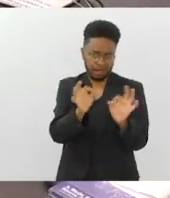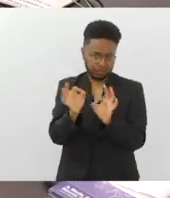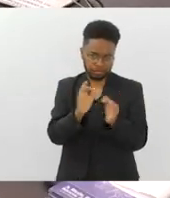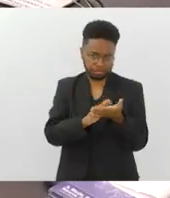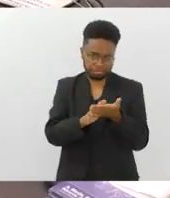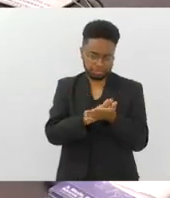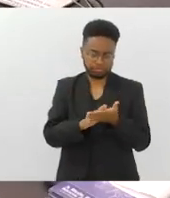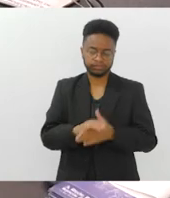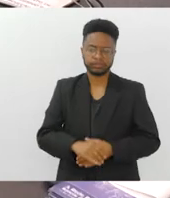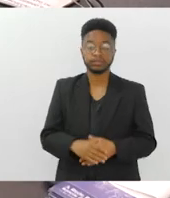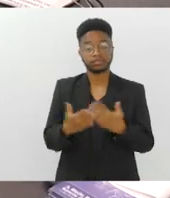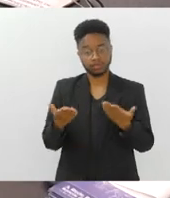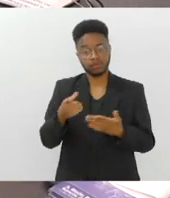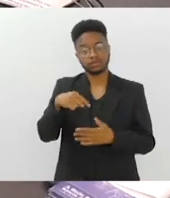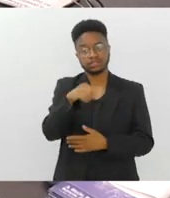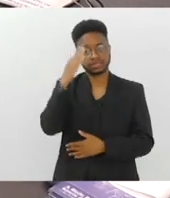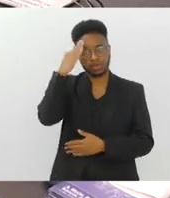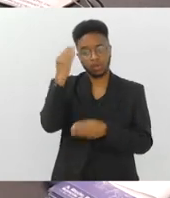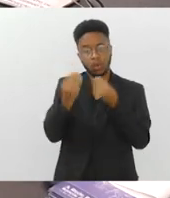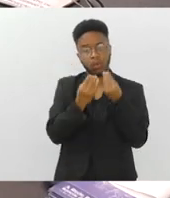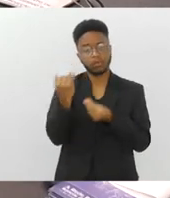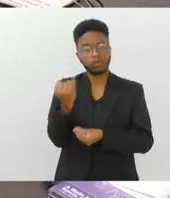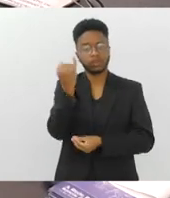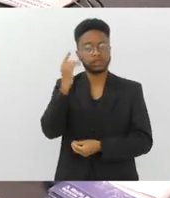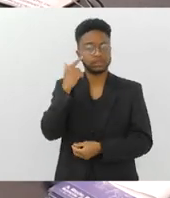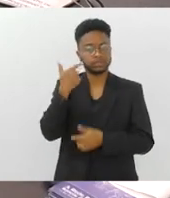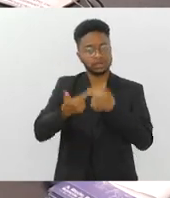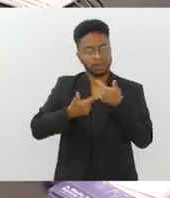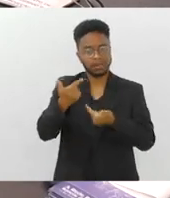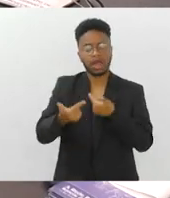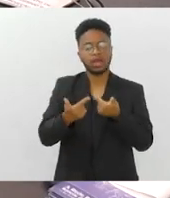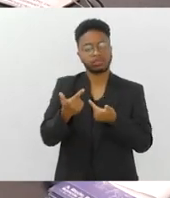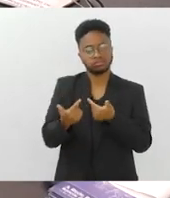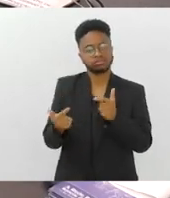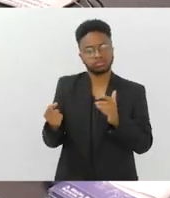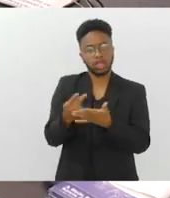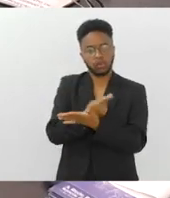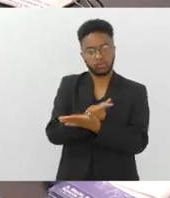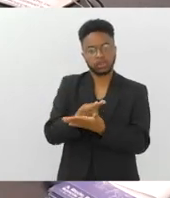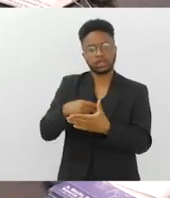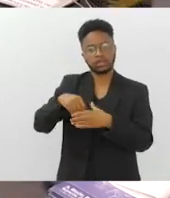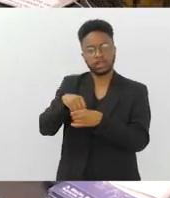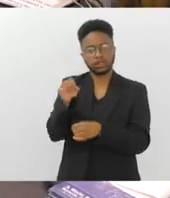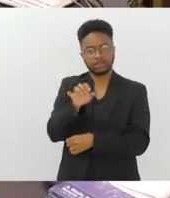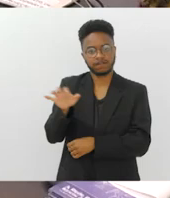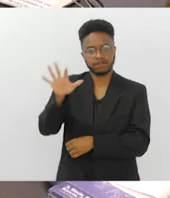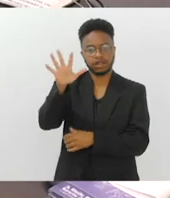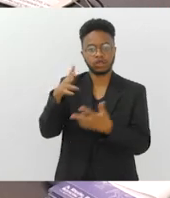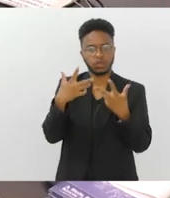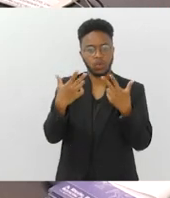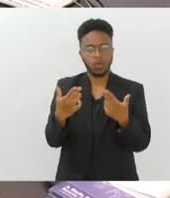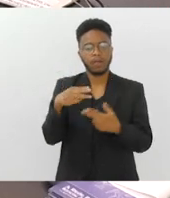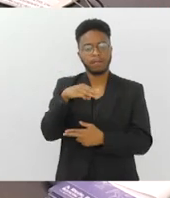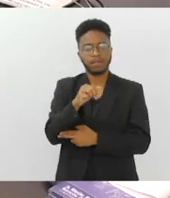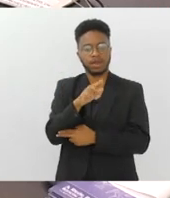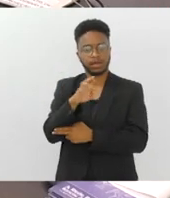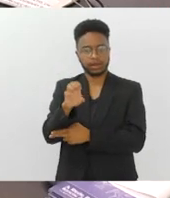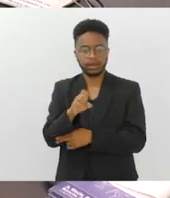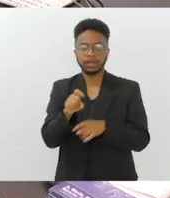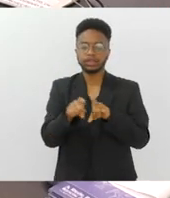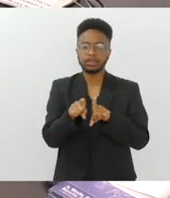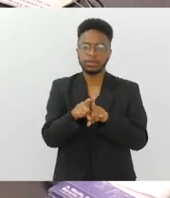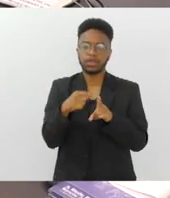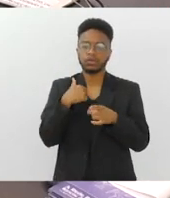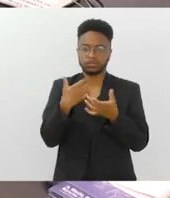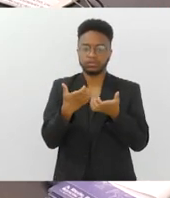ideia da importância do trabalho que essas mulheres desenvolvem dentro de uma favela como a Maré. Gostaria também de convidar